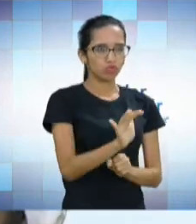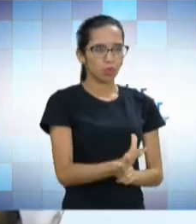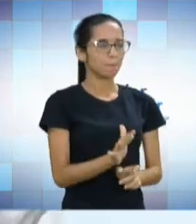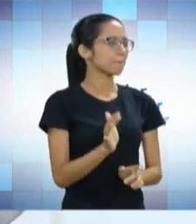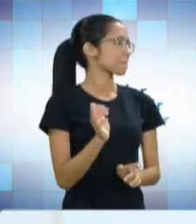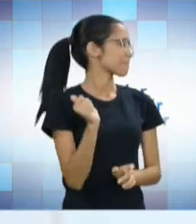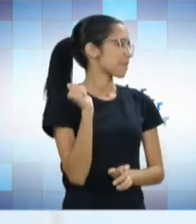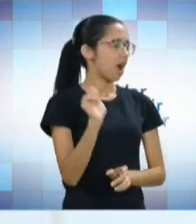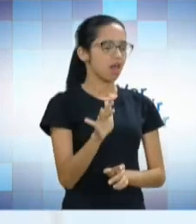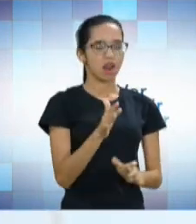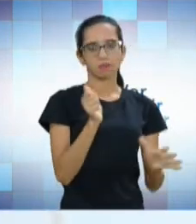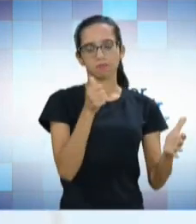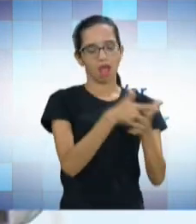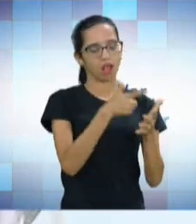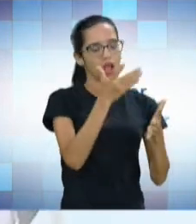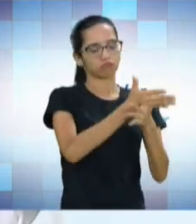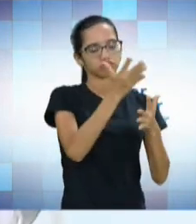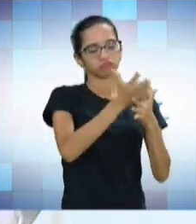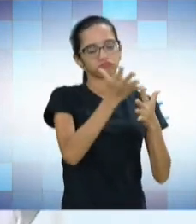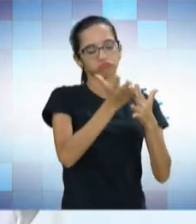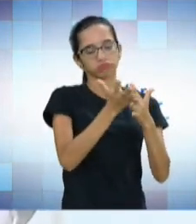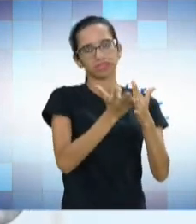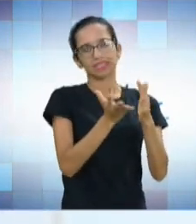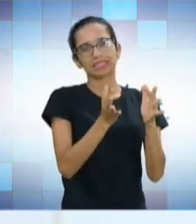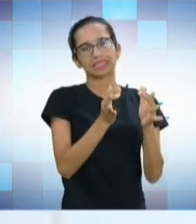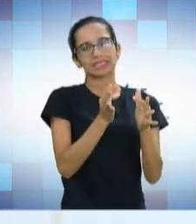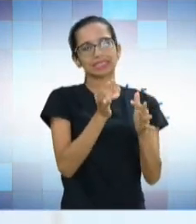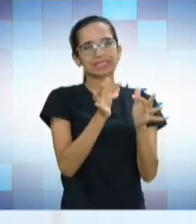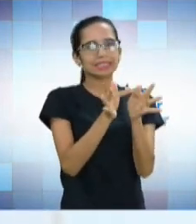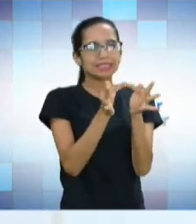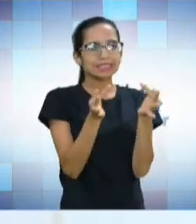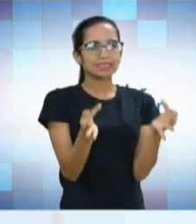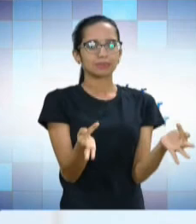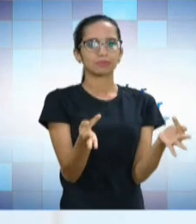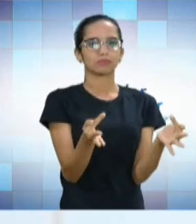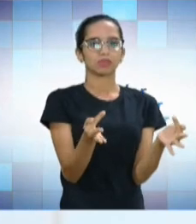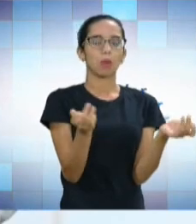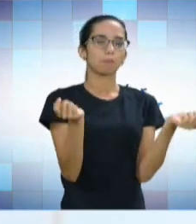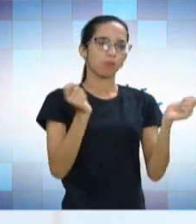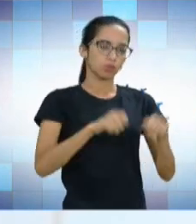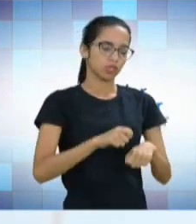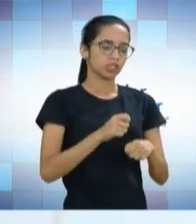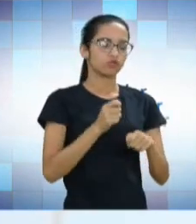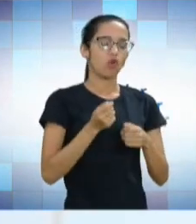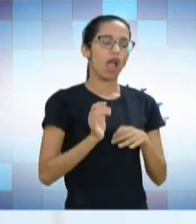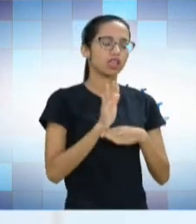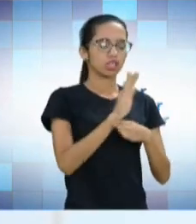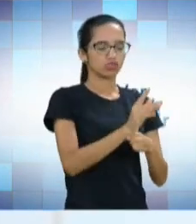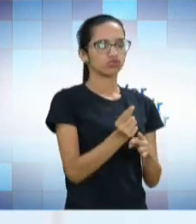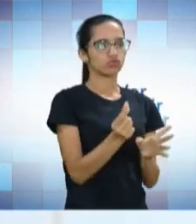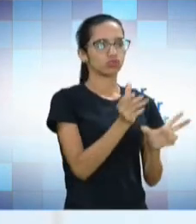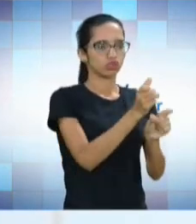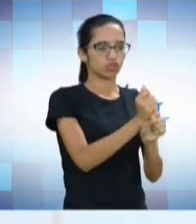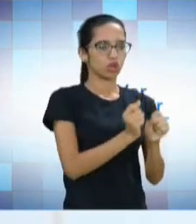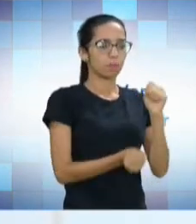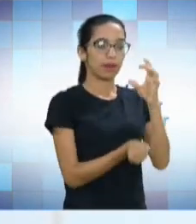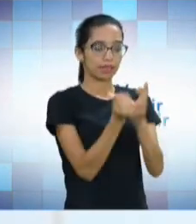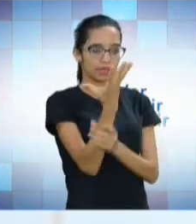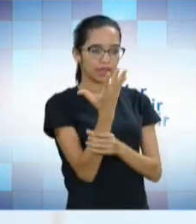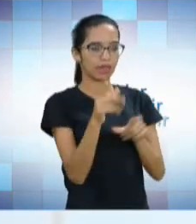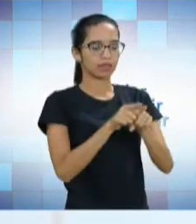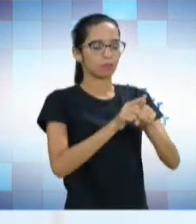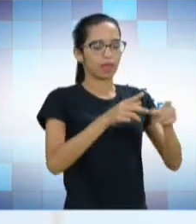barato disse mú pagar em suaves prestações e ter esse acesso tanto pra capital de giro como para a aquisição de